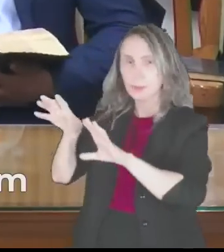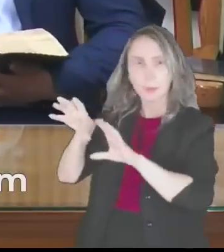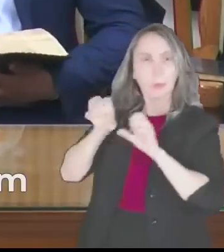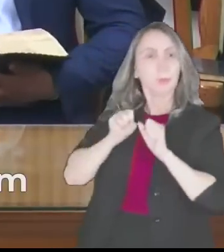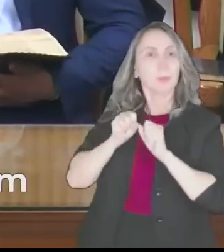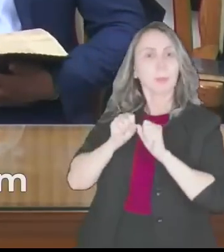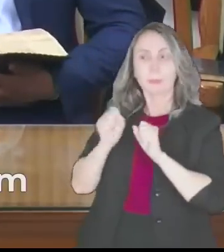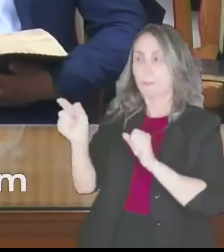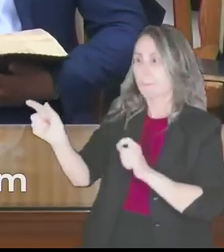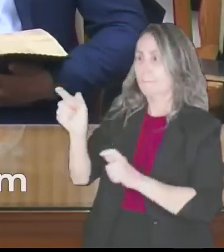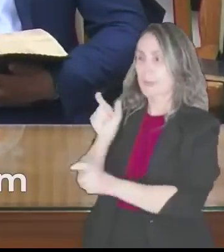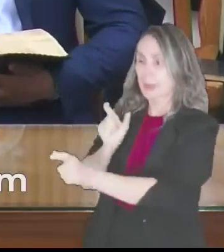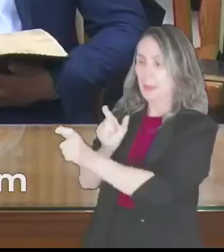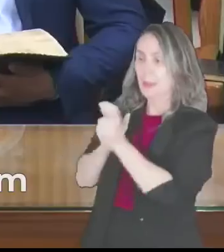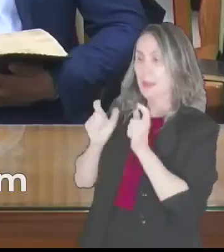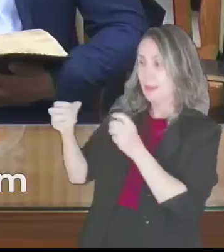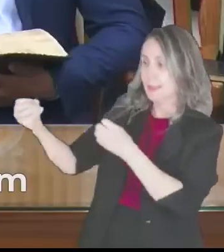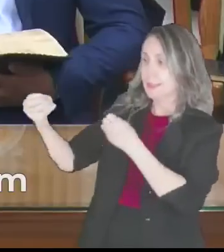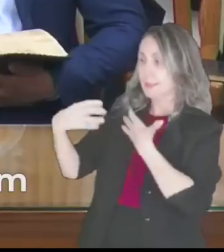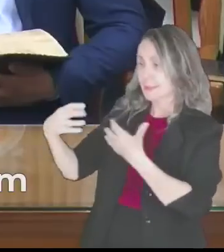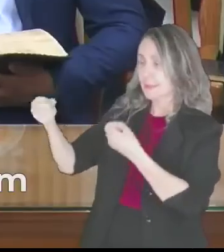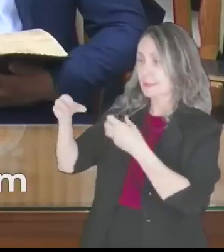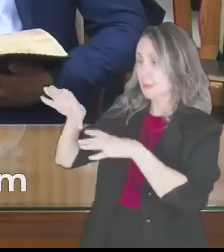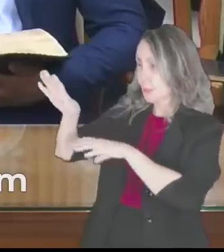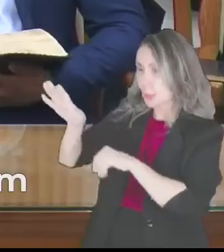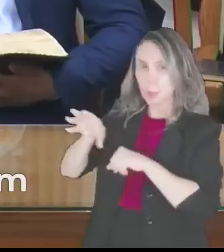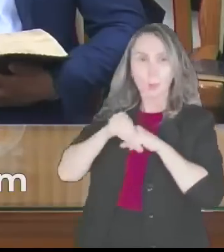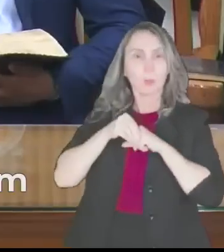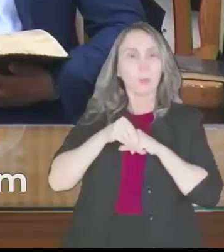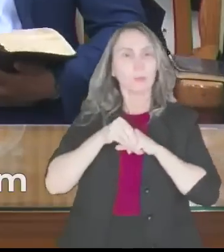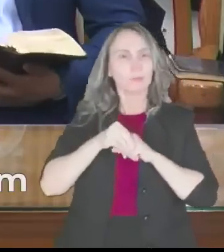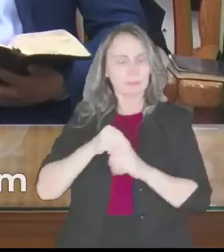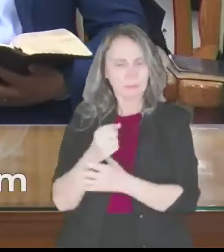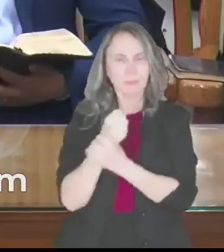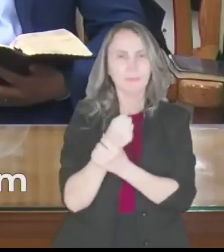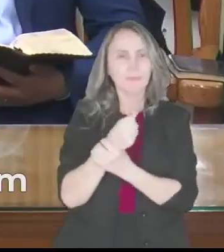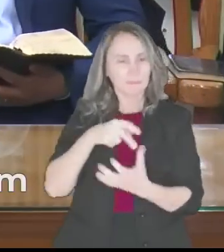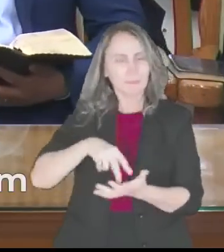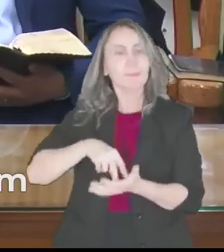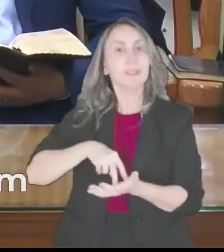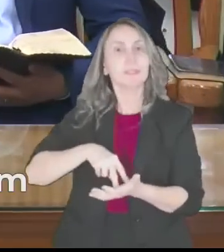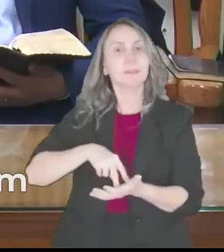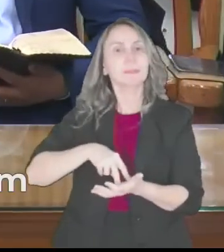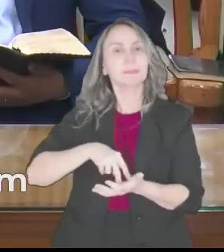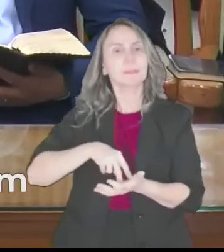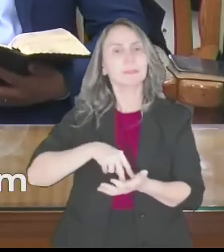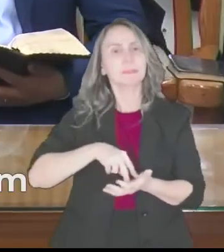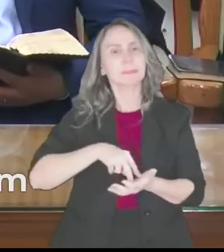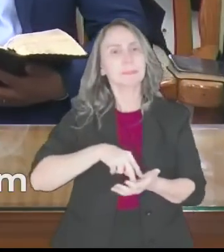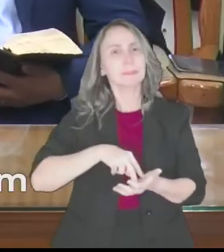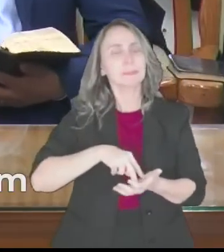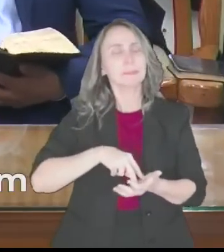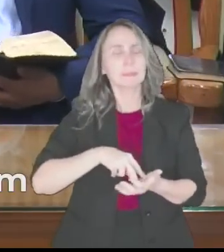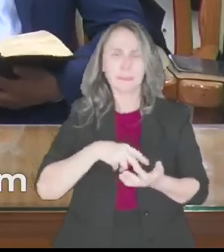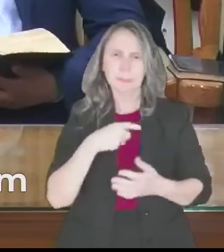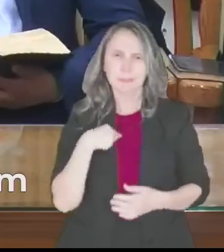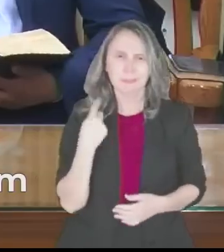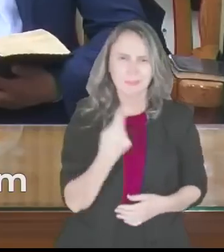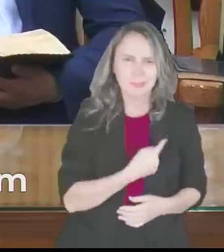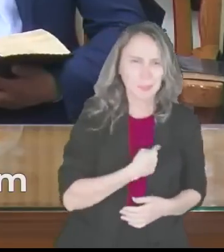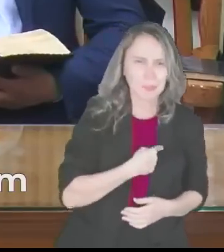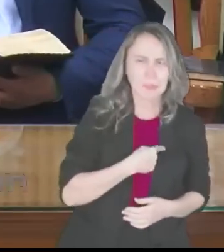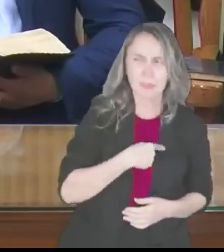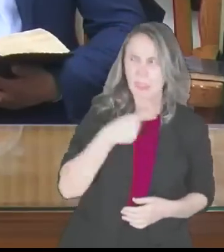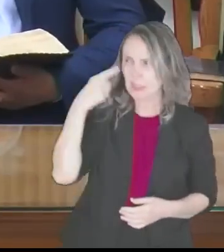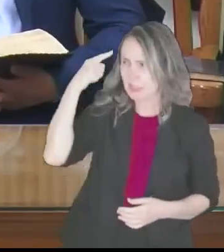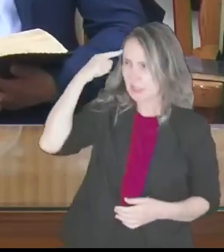profetas. Pronto, ele disse que nós estamos firmes. Nós não temos dúvida da palavra